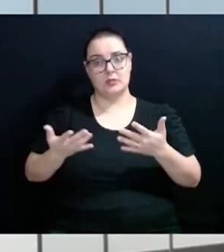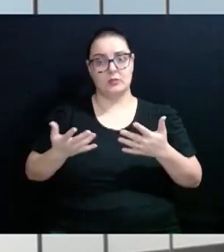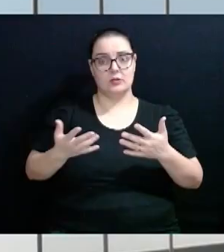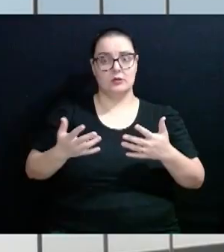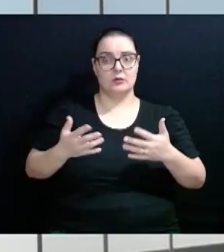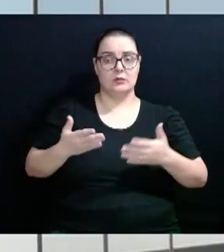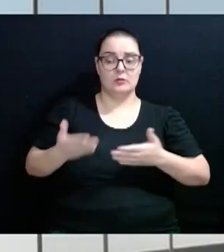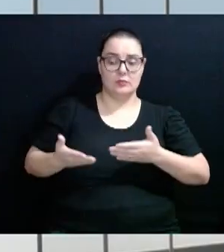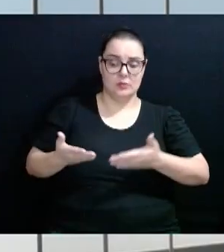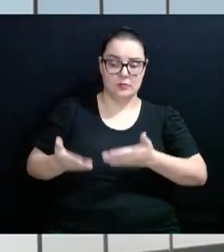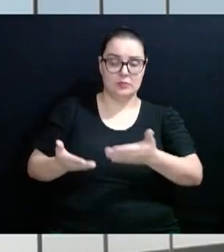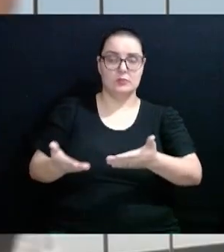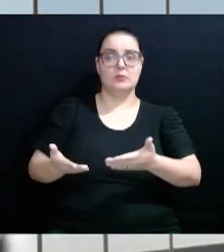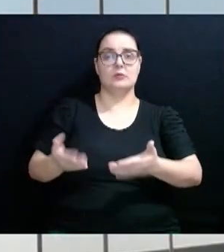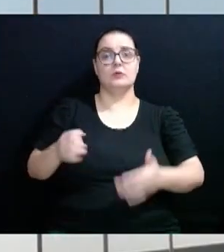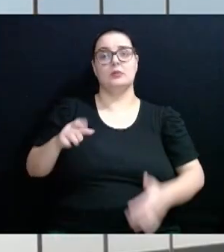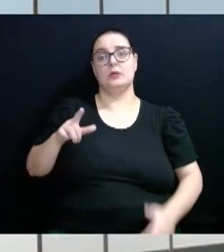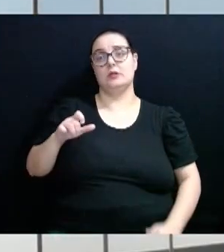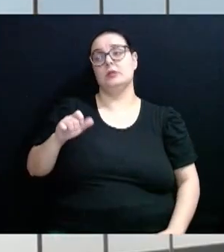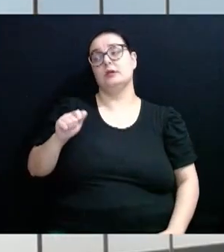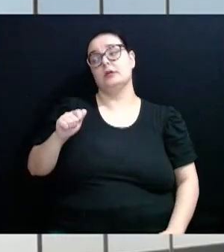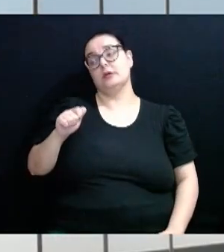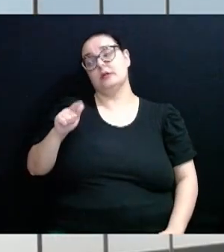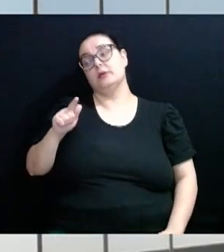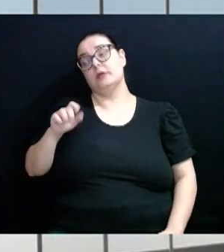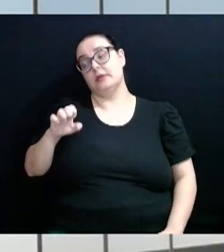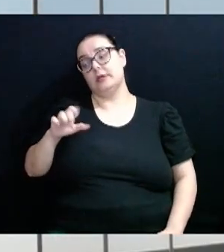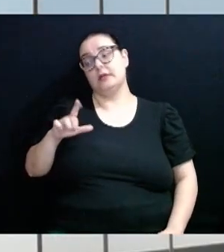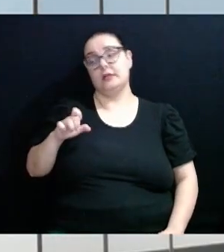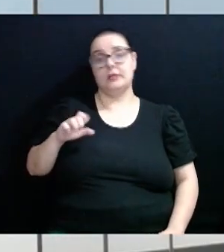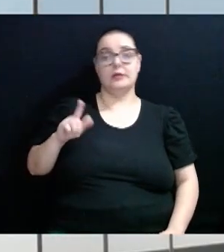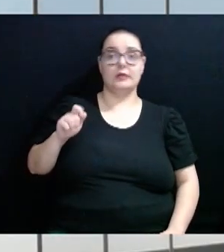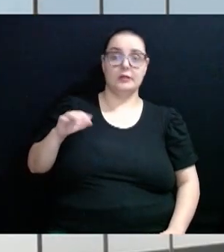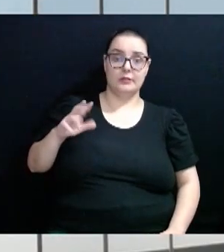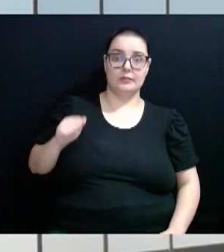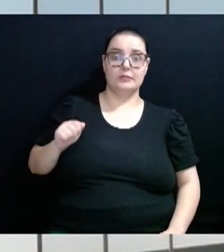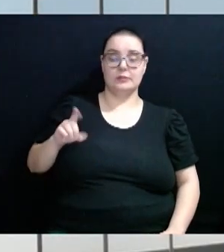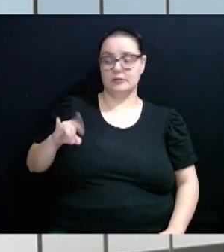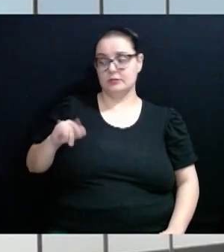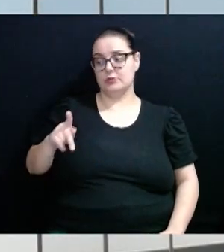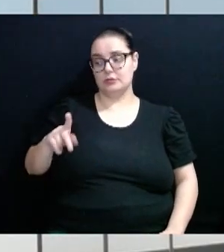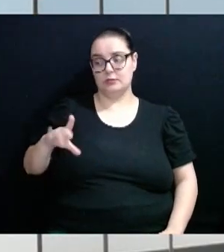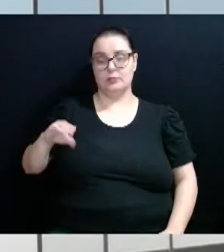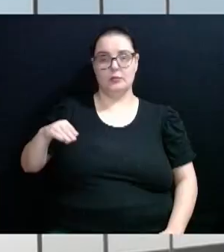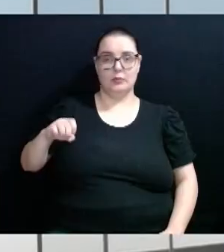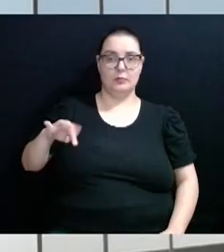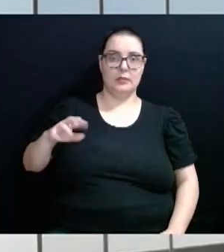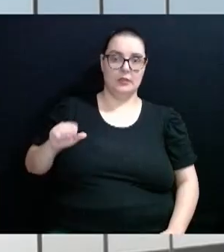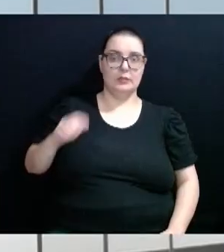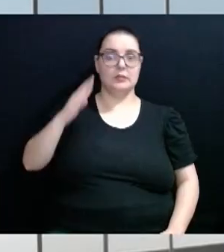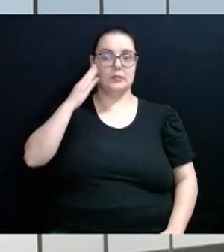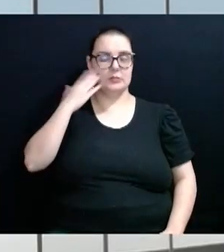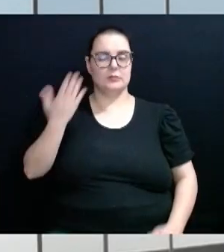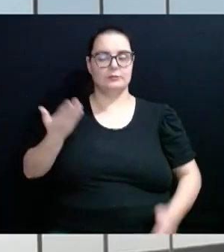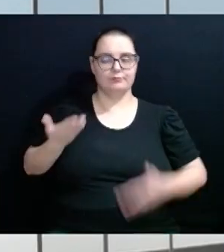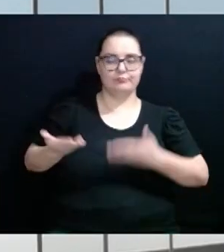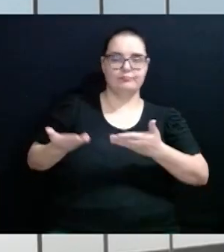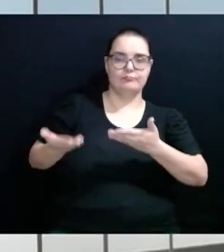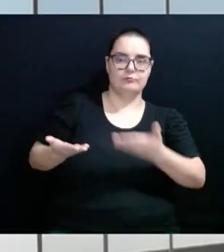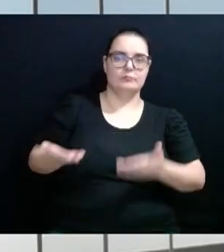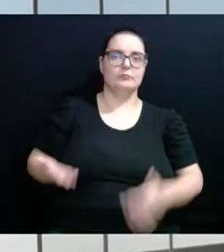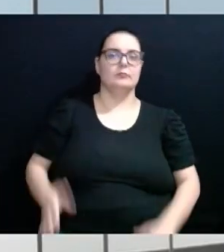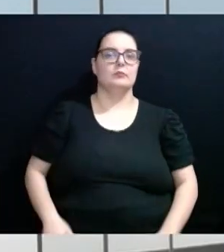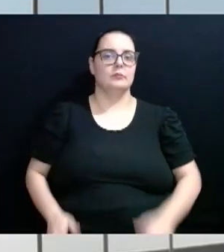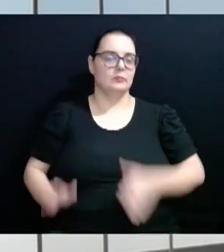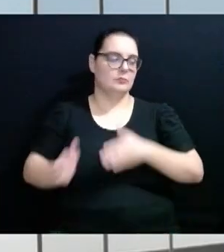digamos, elegância, né, que os diplomatas sabem exercer, conduzir, né? Entendeu? Sim. E a